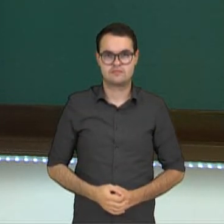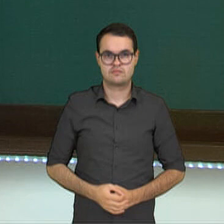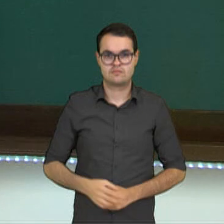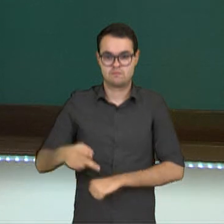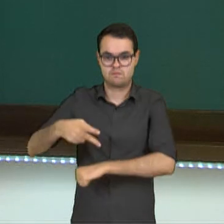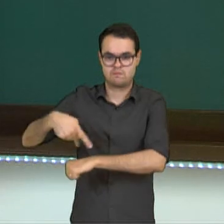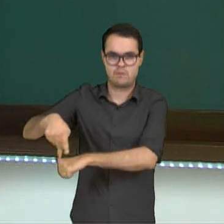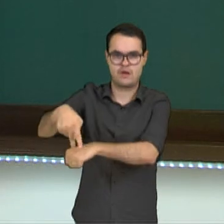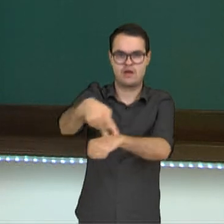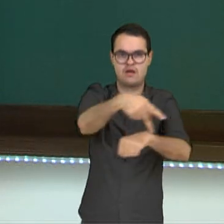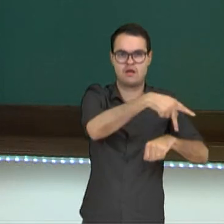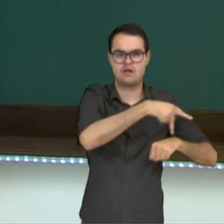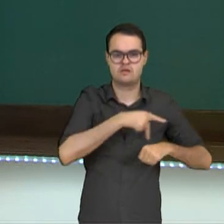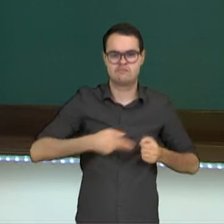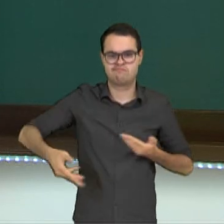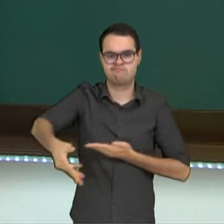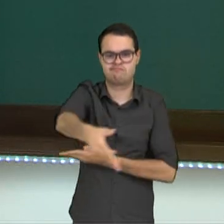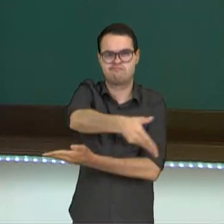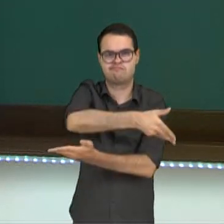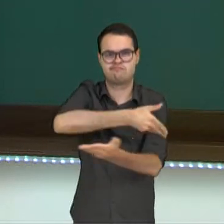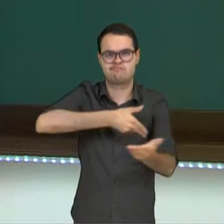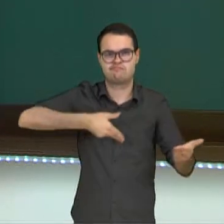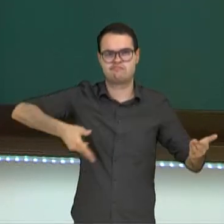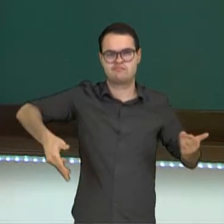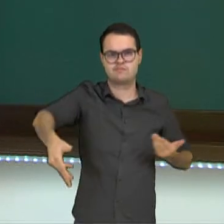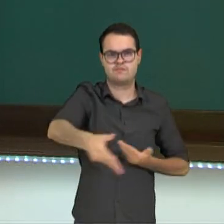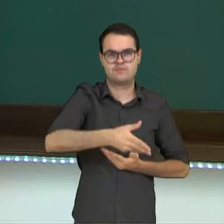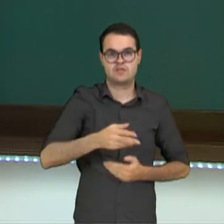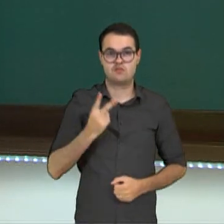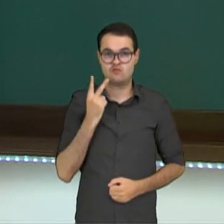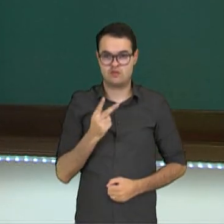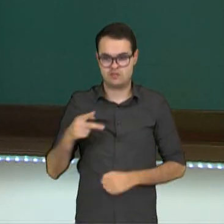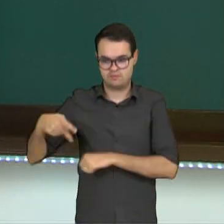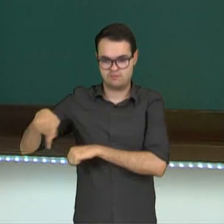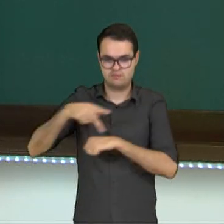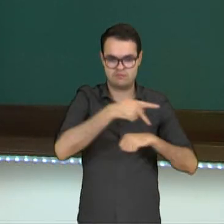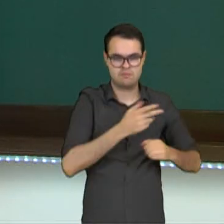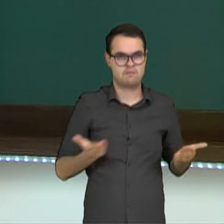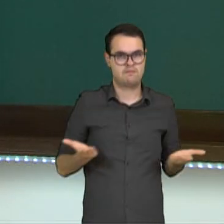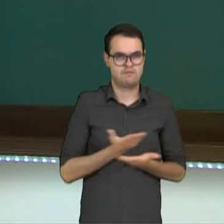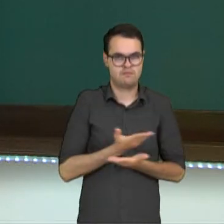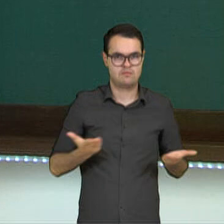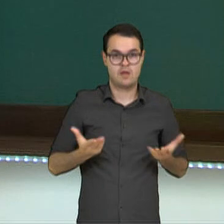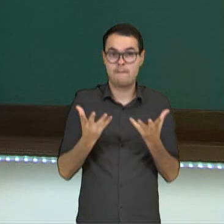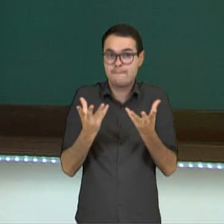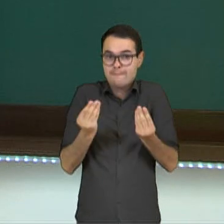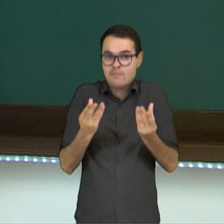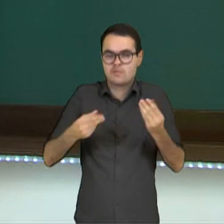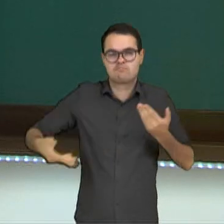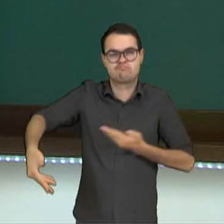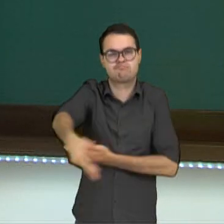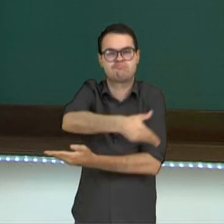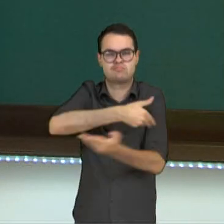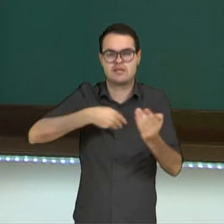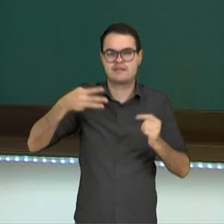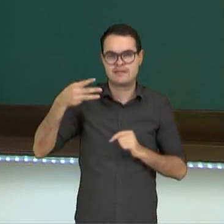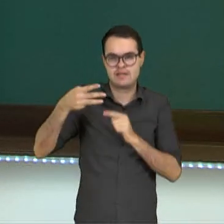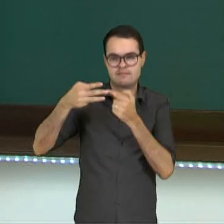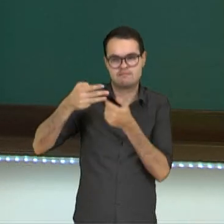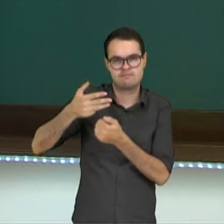vai envolver mais países. O bilateral a gente viu que são 2. Multilateral, 3